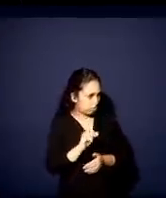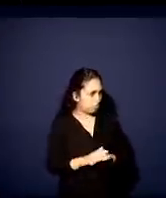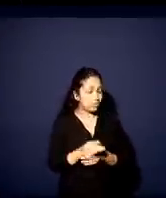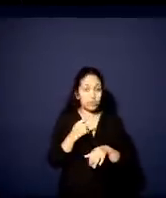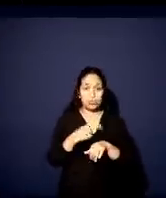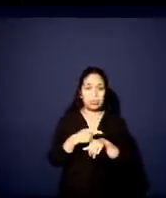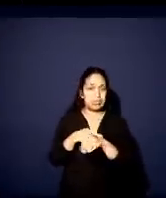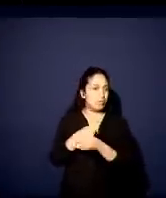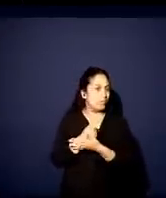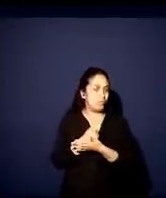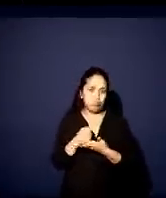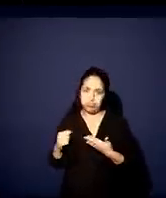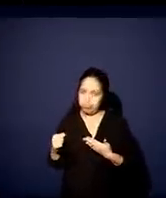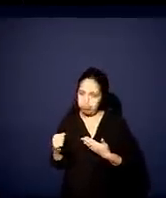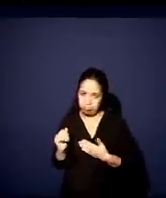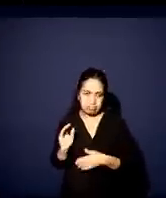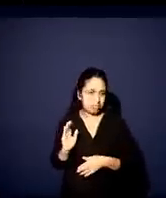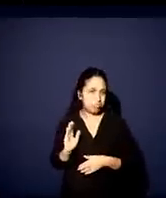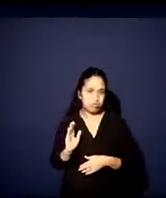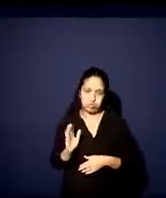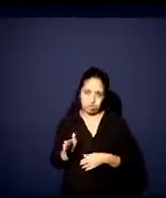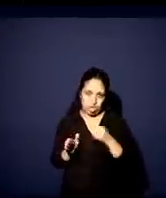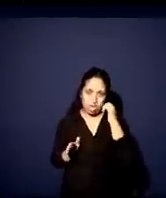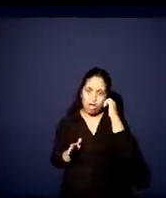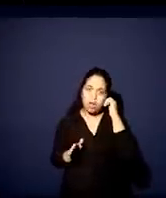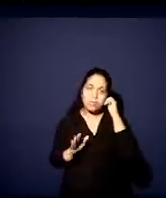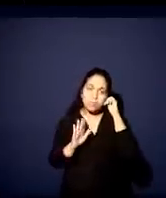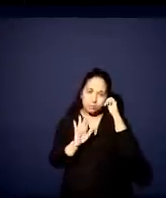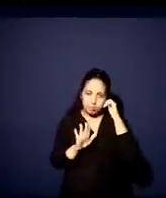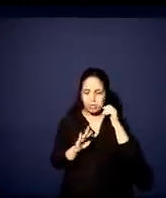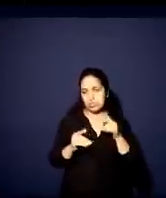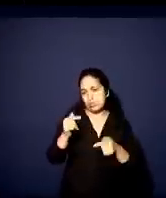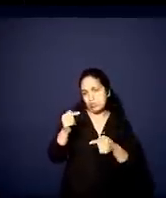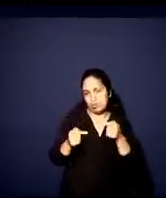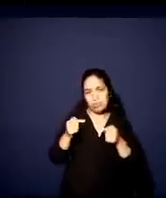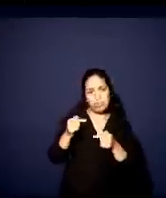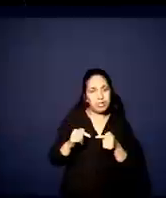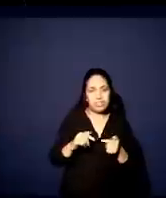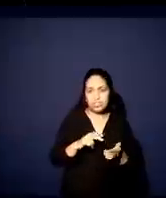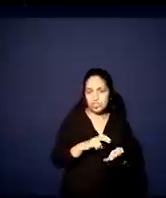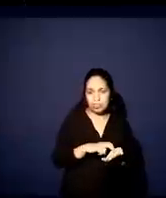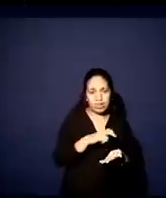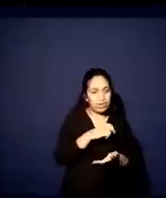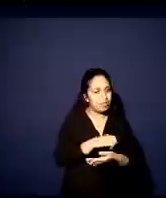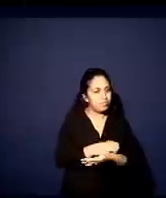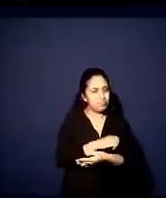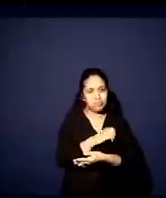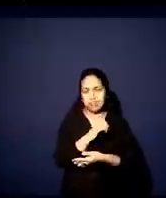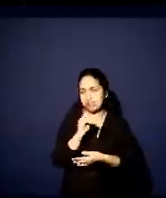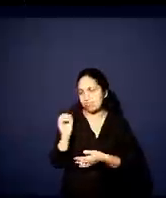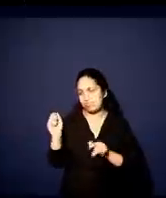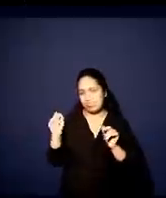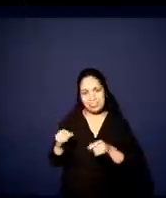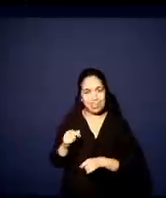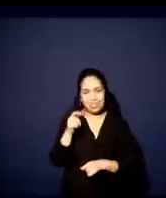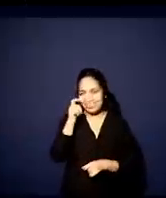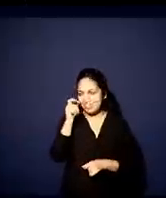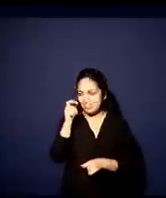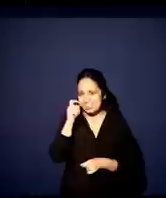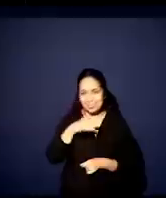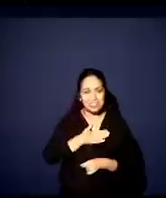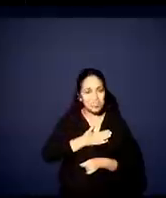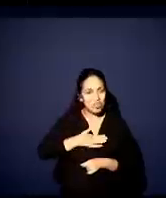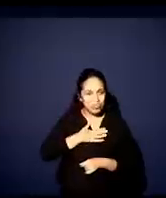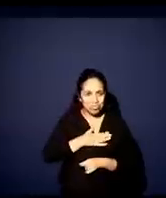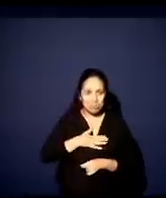esgotou o tempo aqui, mas o debate, obviamente, que a gente podia ficar a manhã inteira, porque ele é muito interessante, ainda mais com vocês aqui no stage.